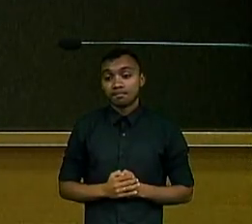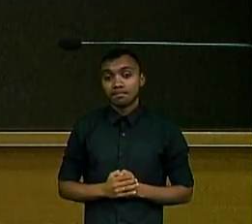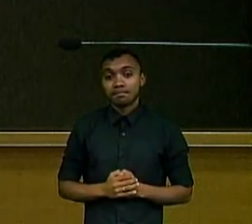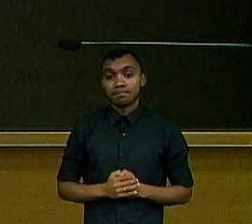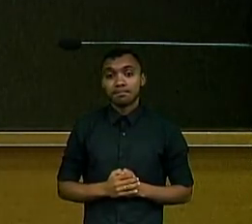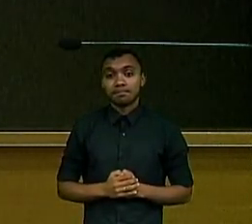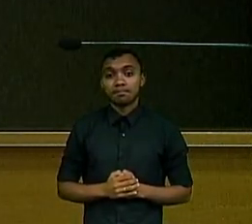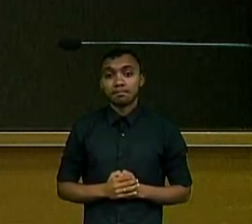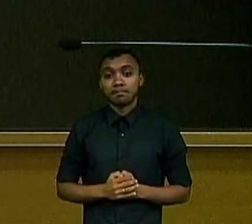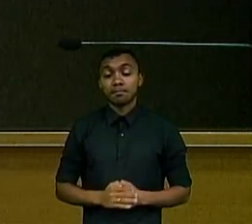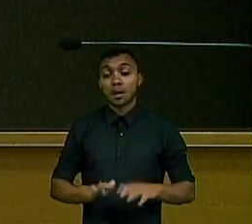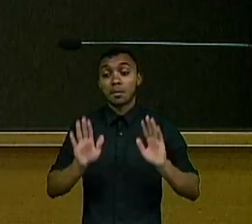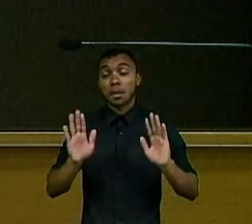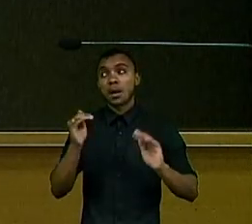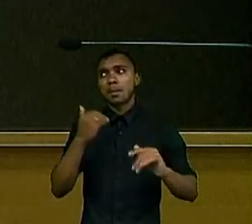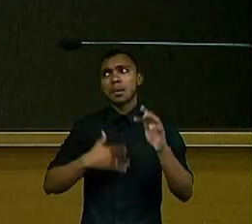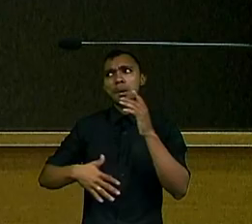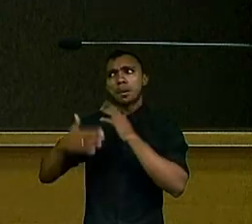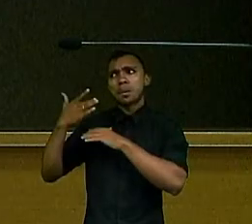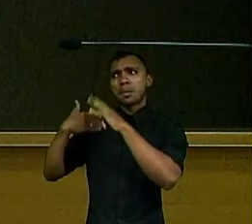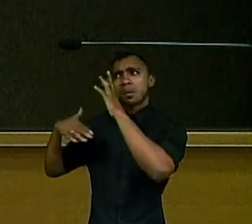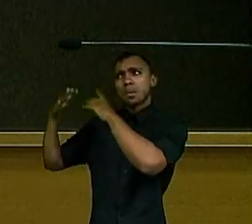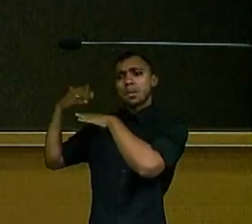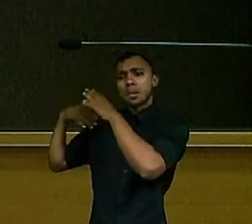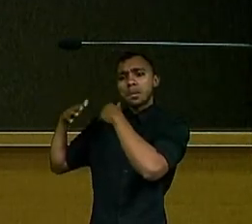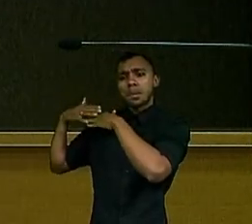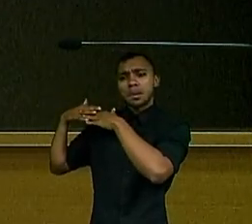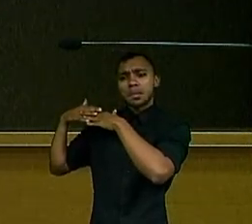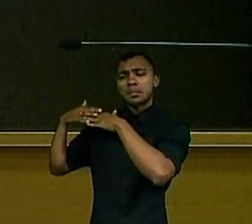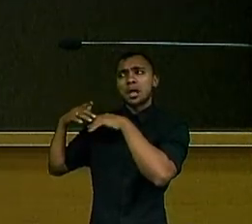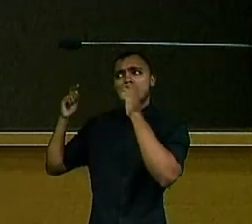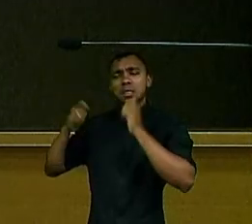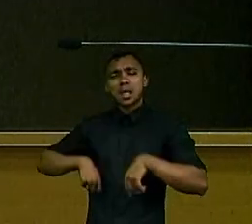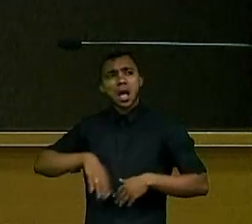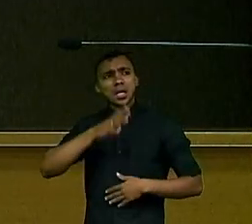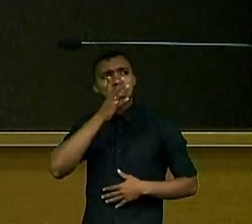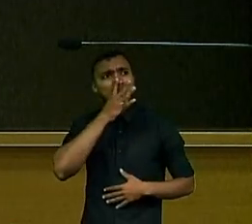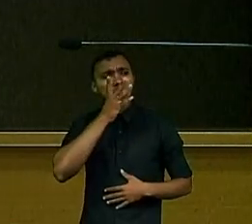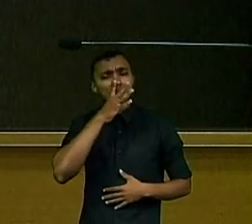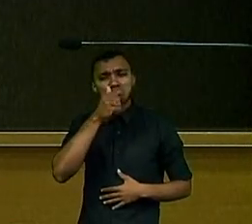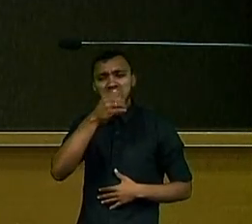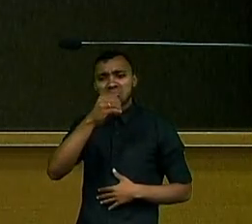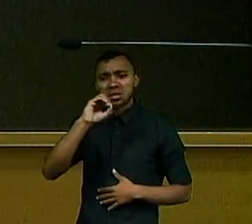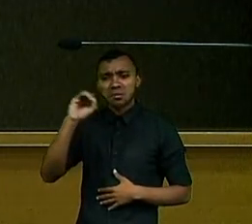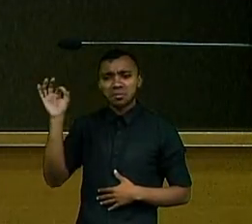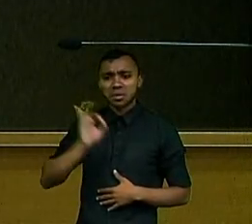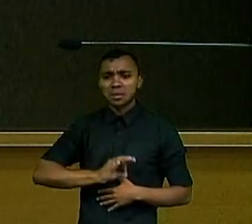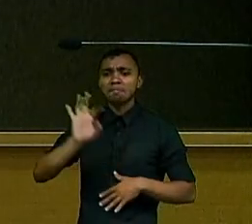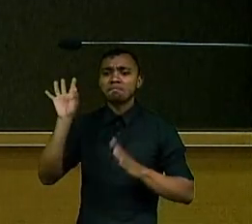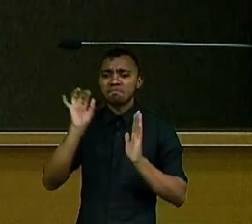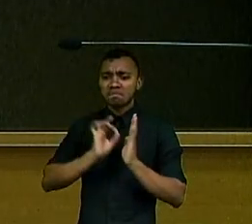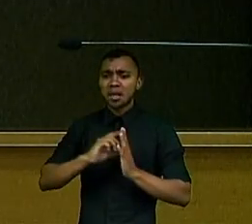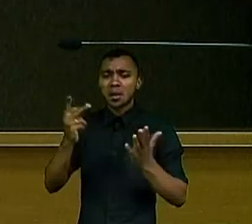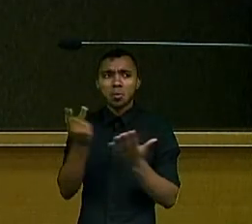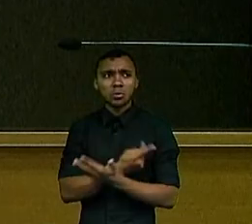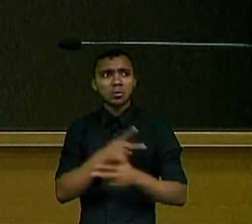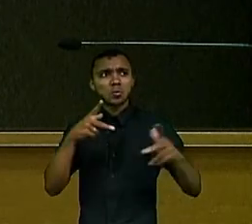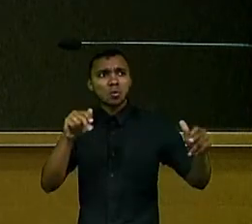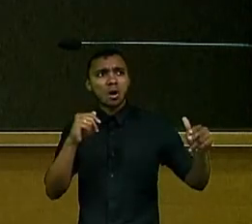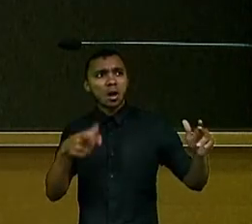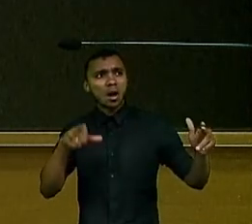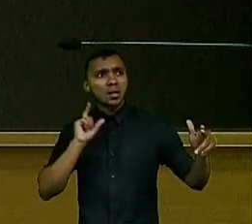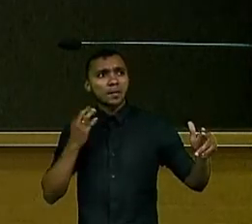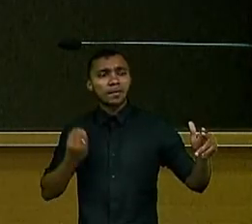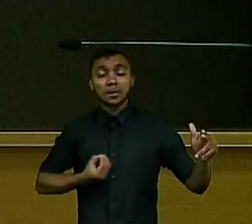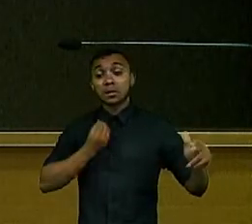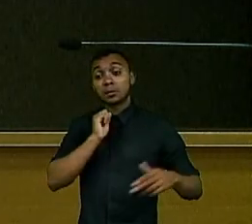acessar esse passado nós nunca acessaremos 100% tal qual como aconteceu mas a gente